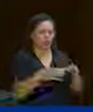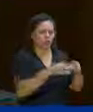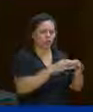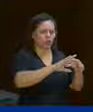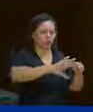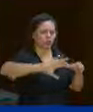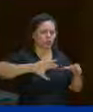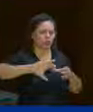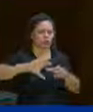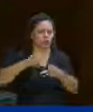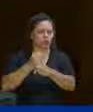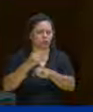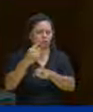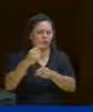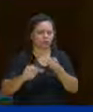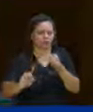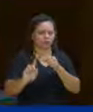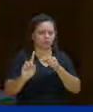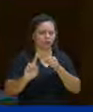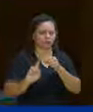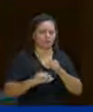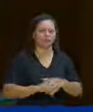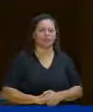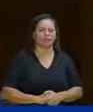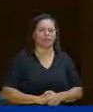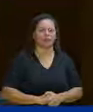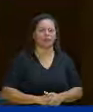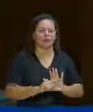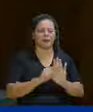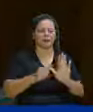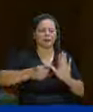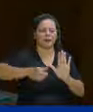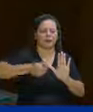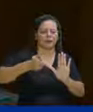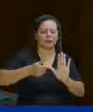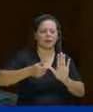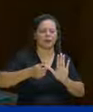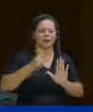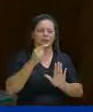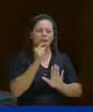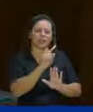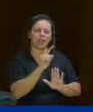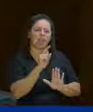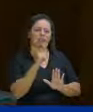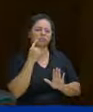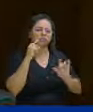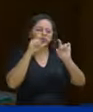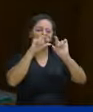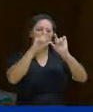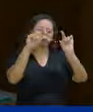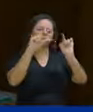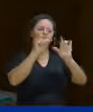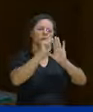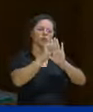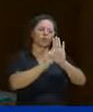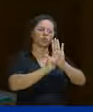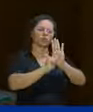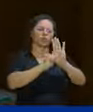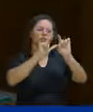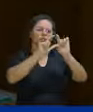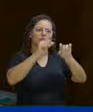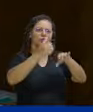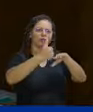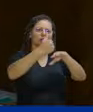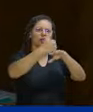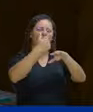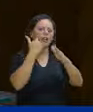não reembolsados. Parágrafo 1º. Fica excluído do limite previsto no caput deste artigo o pagamento